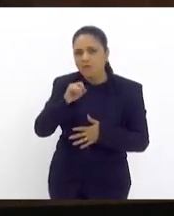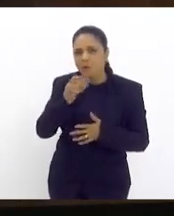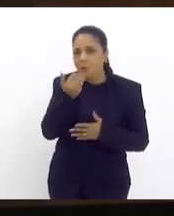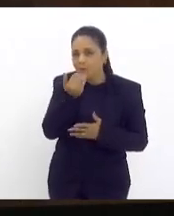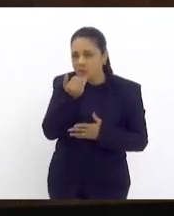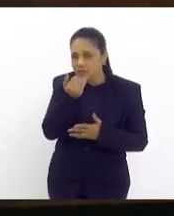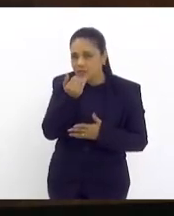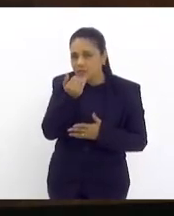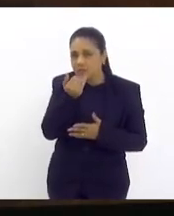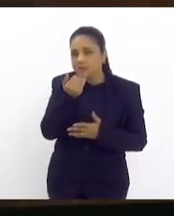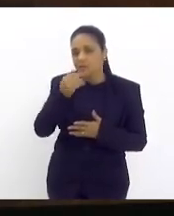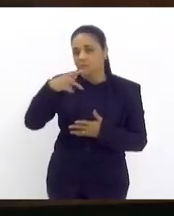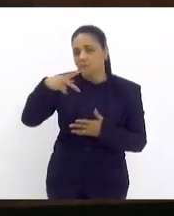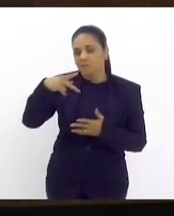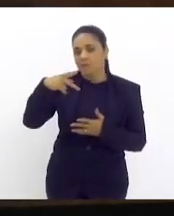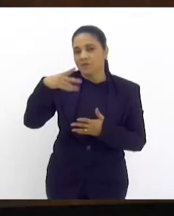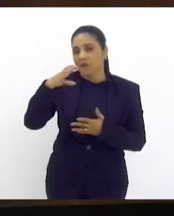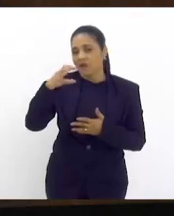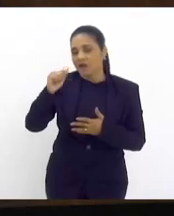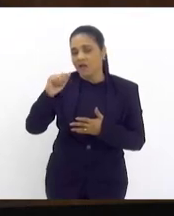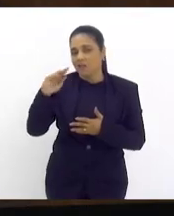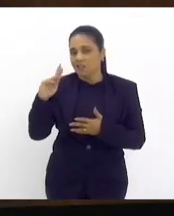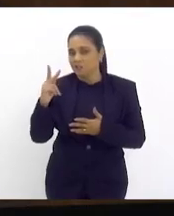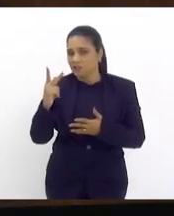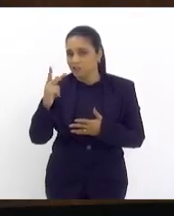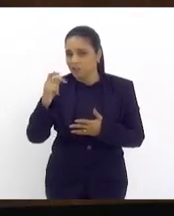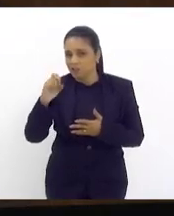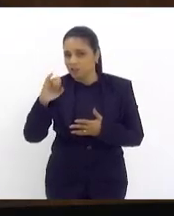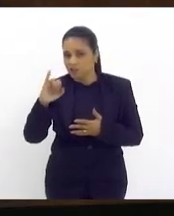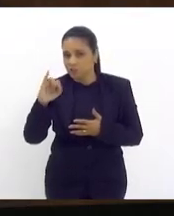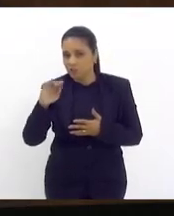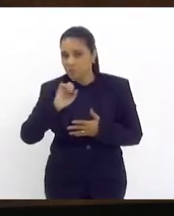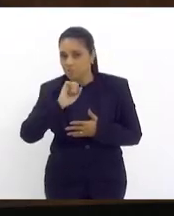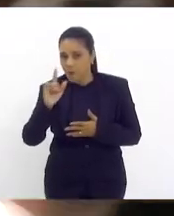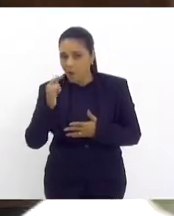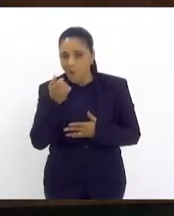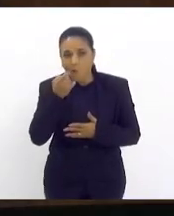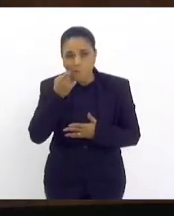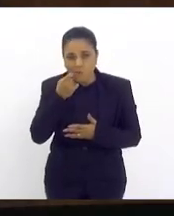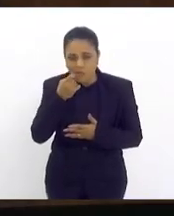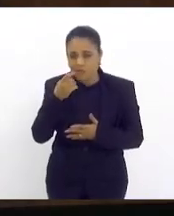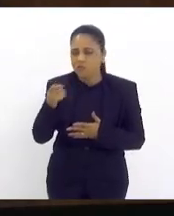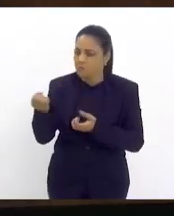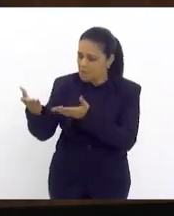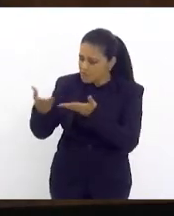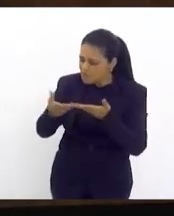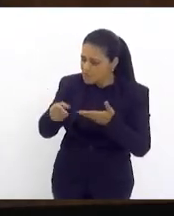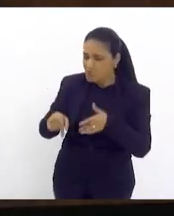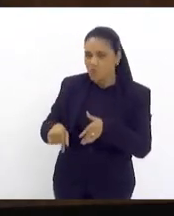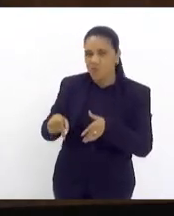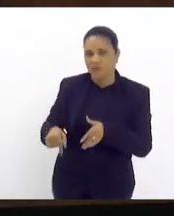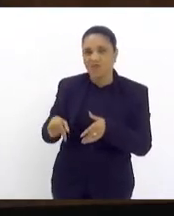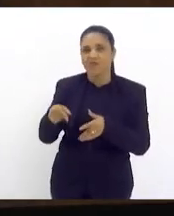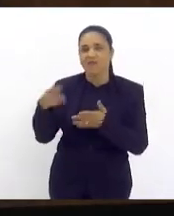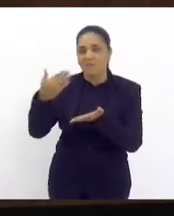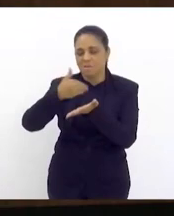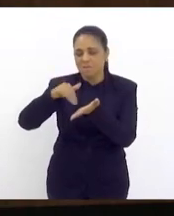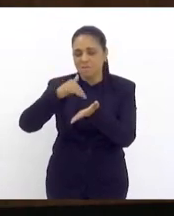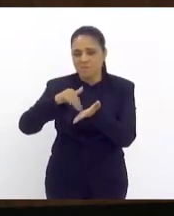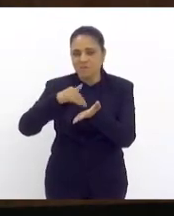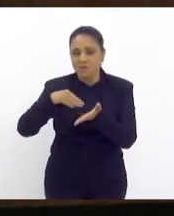uma delícia bem-vindo Santo Antônio de Pádua Marcos Valério ele é secretário